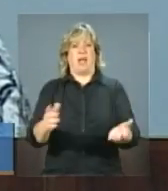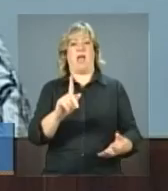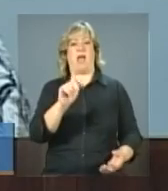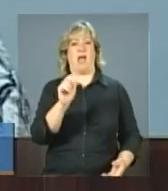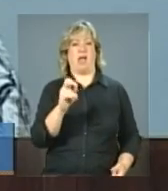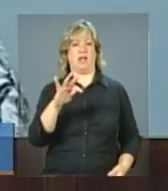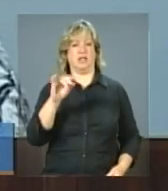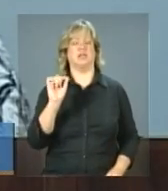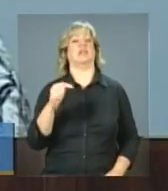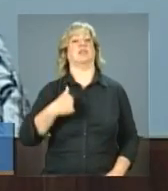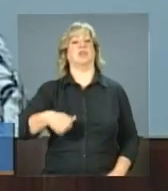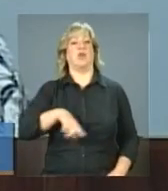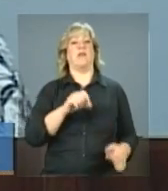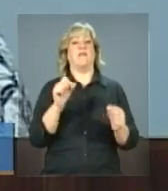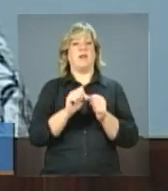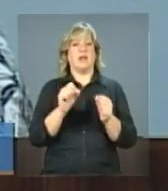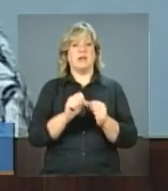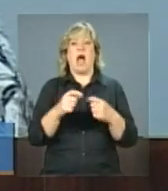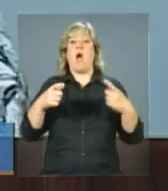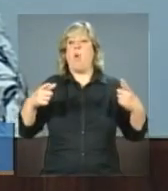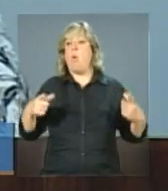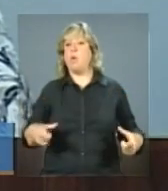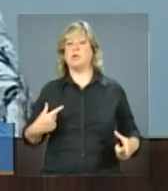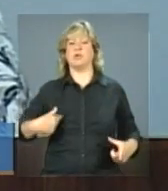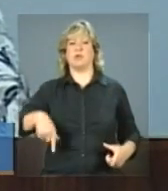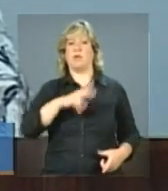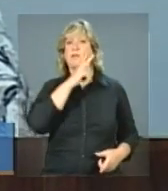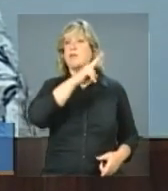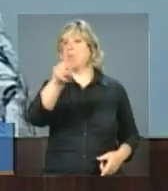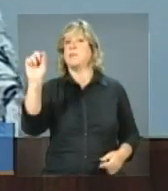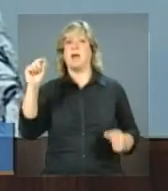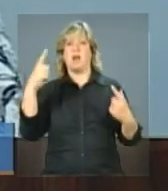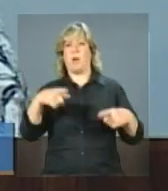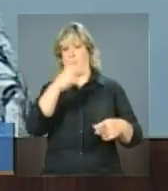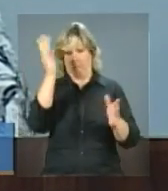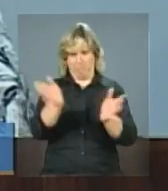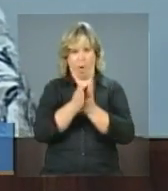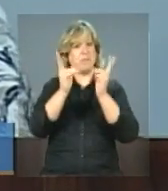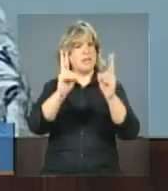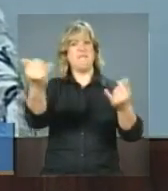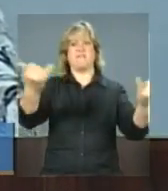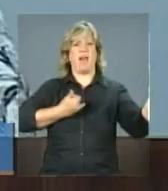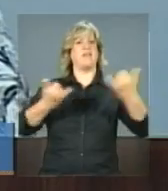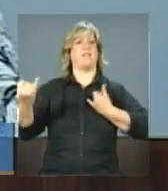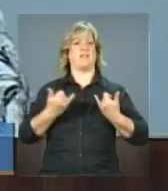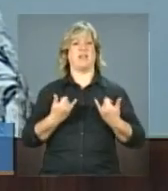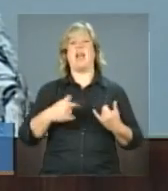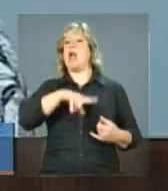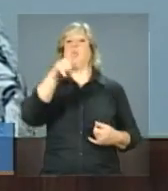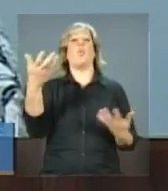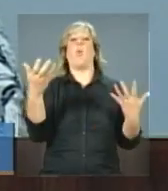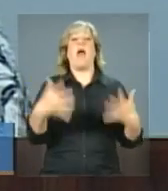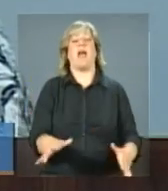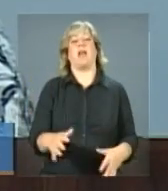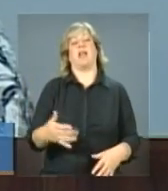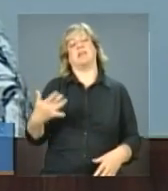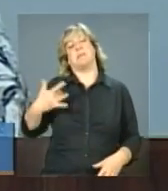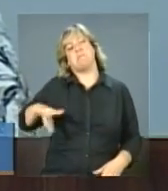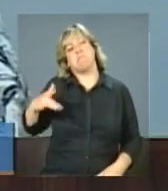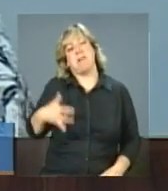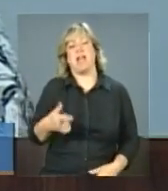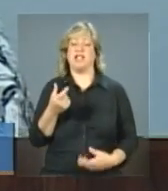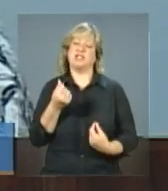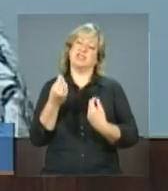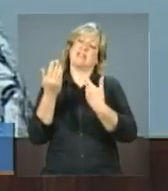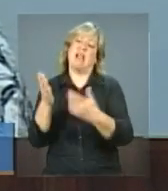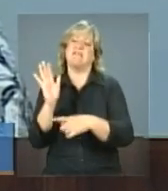essas oportunidades. Aonde a gente passa, a população extremamente pobre diz exatamente isso: nós não queremos favor, nós não queremos caridade, nós